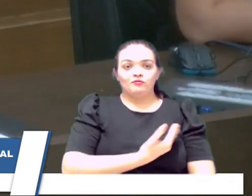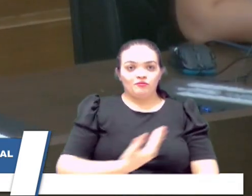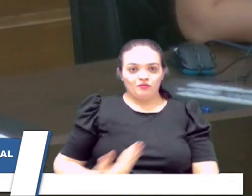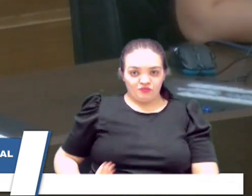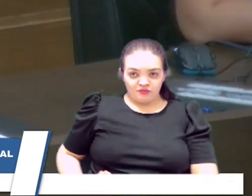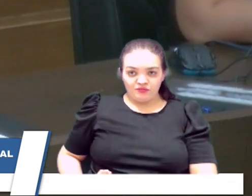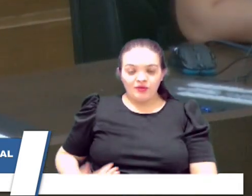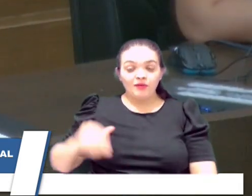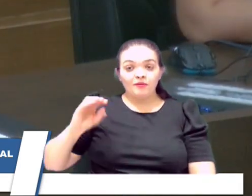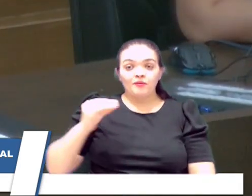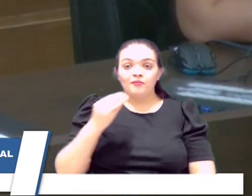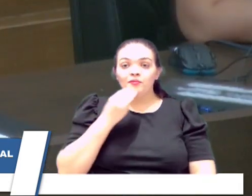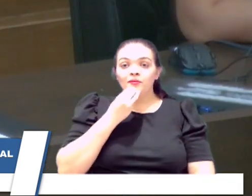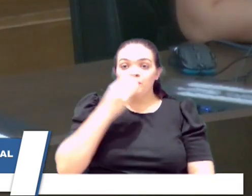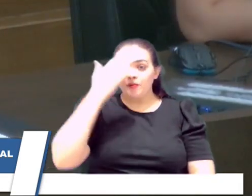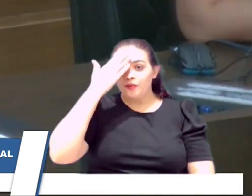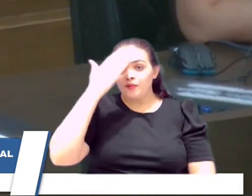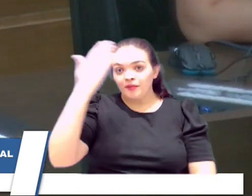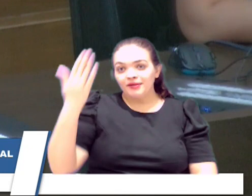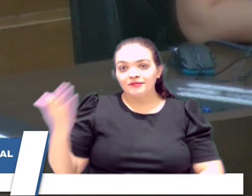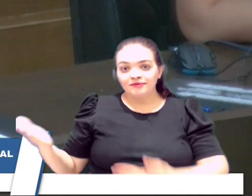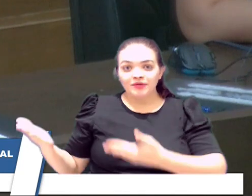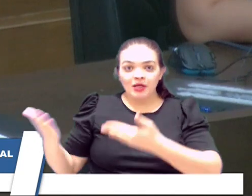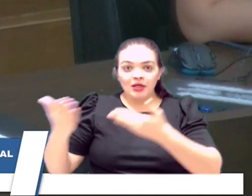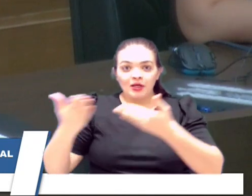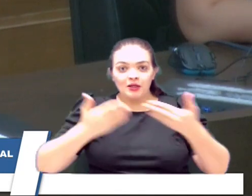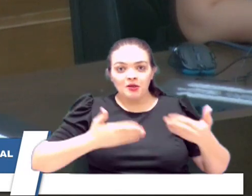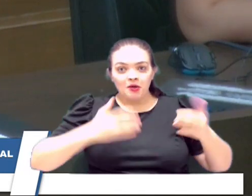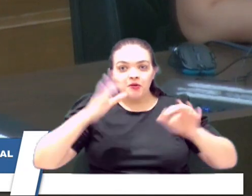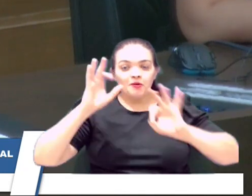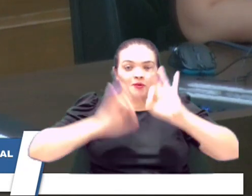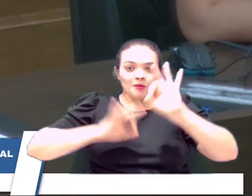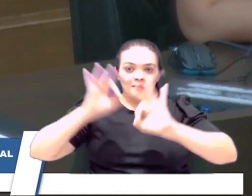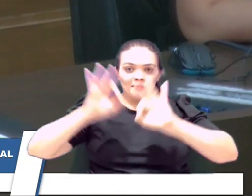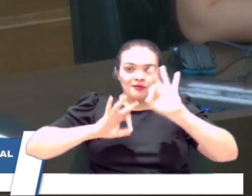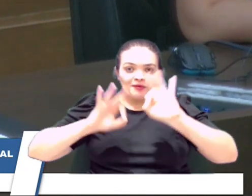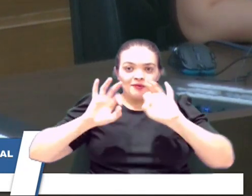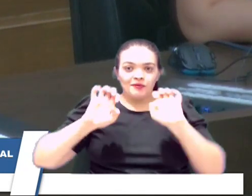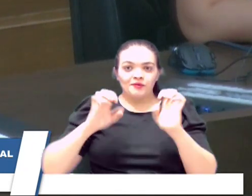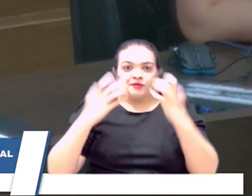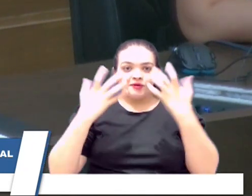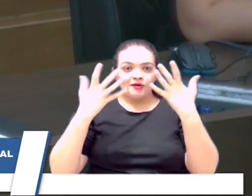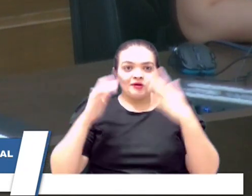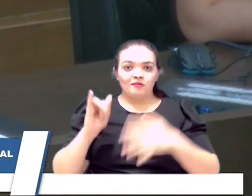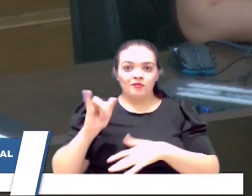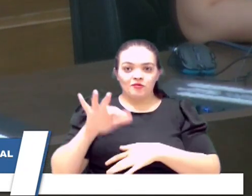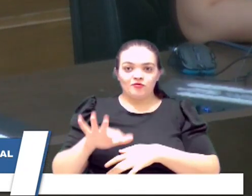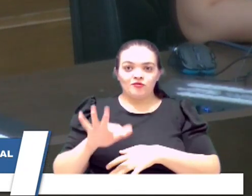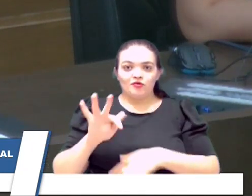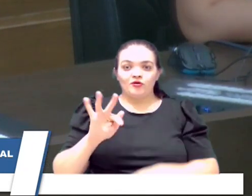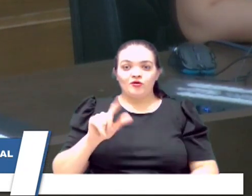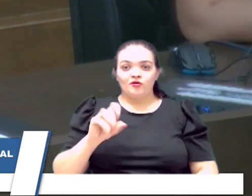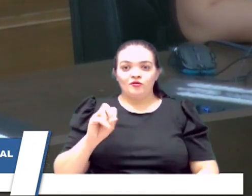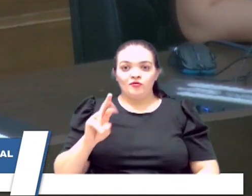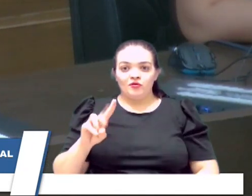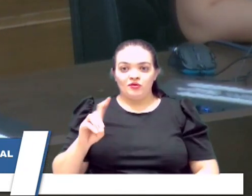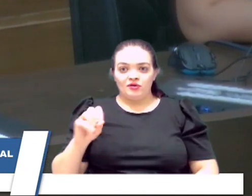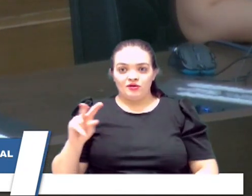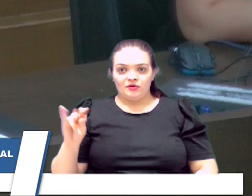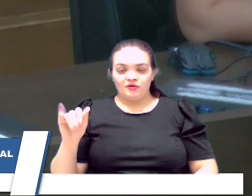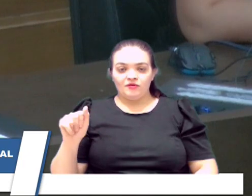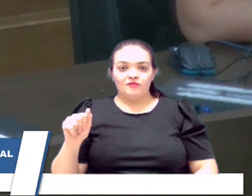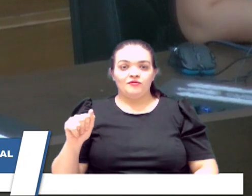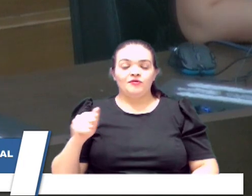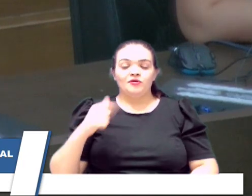Aproveito para agradecer pelo convite feito pelos organizadores, pela instituição Flor da Vida, pelo deputado Guilherme Cortes, pelo vereador